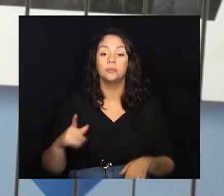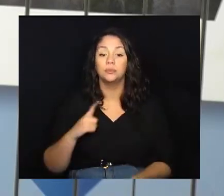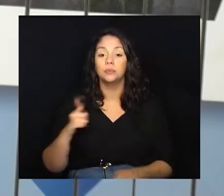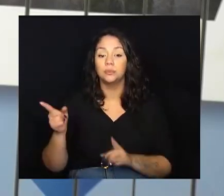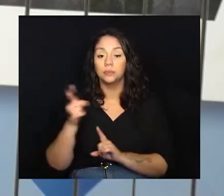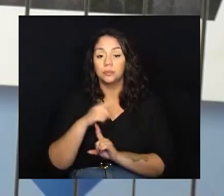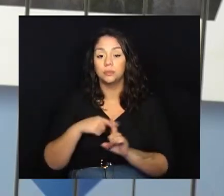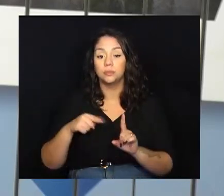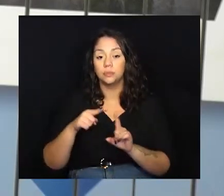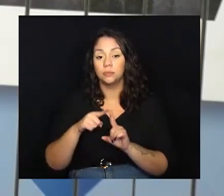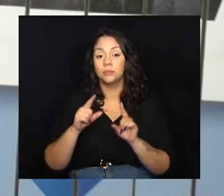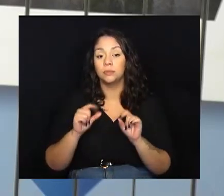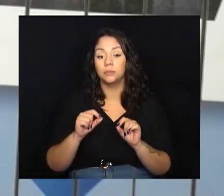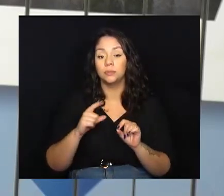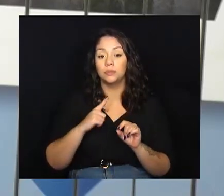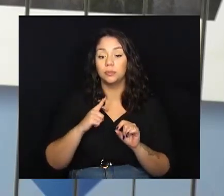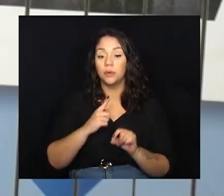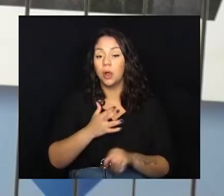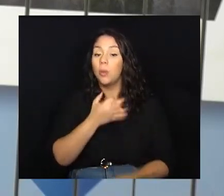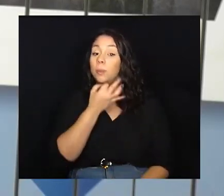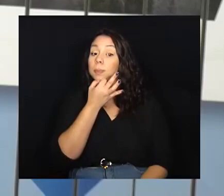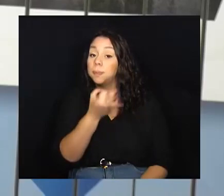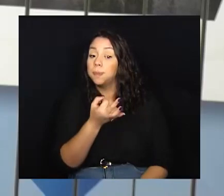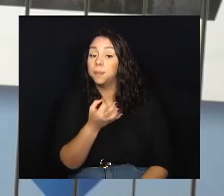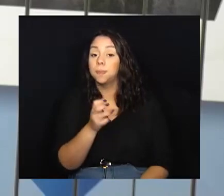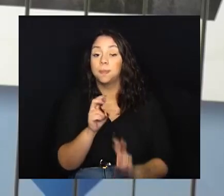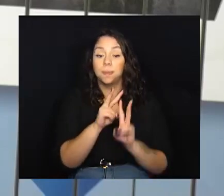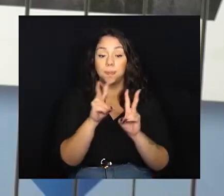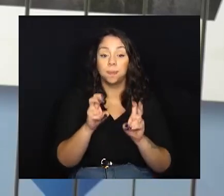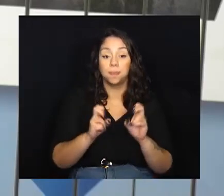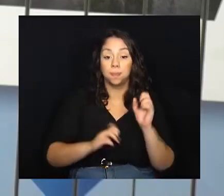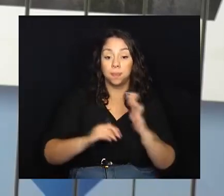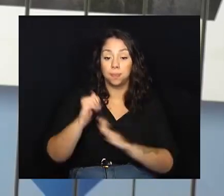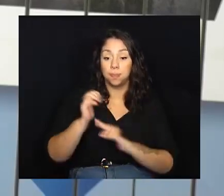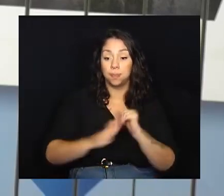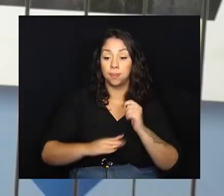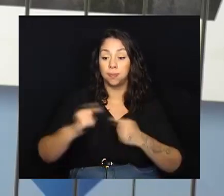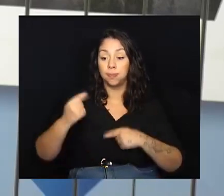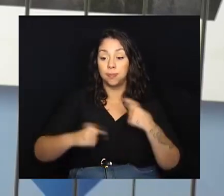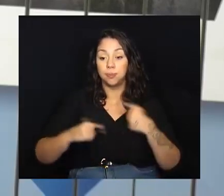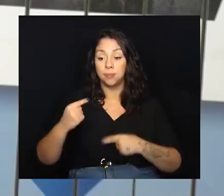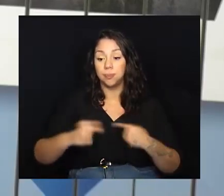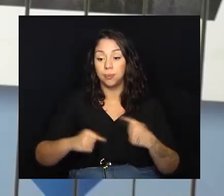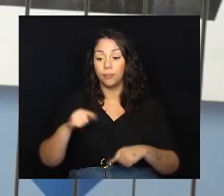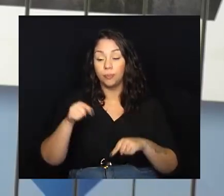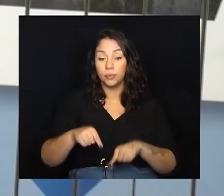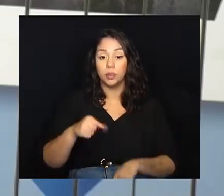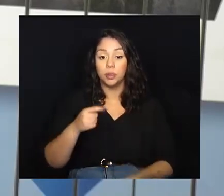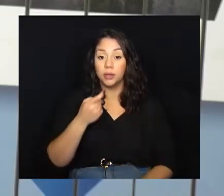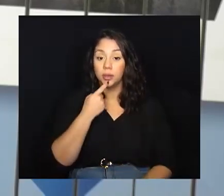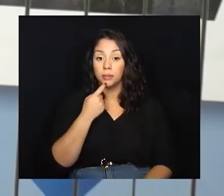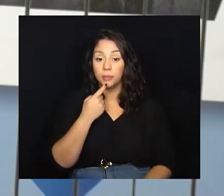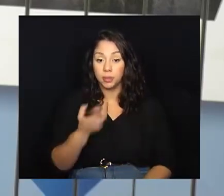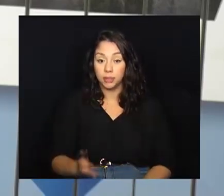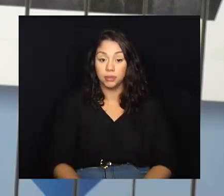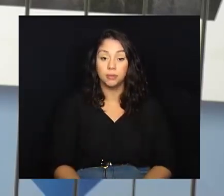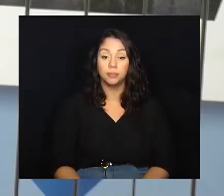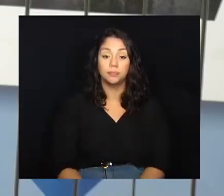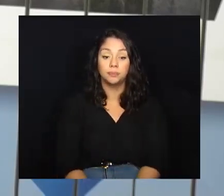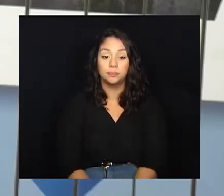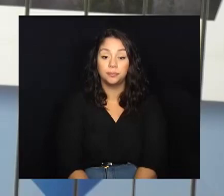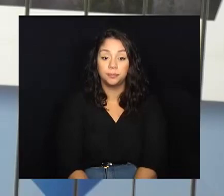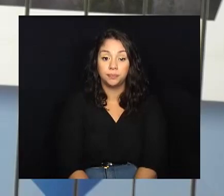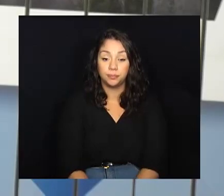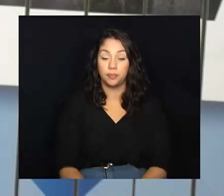um objetivo de ouvir a opinião dela sobre as ações e políticas da prefeitura aqui da nossa cidade para participar